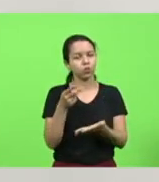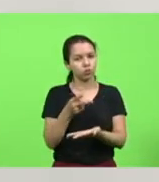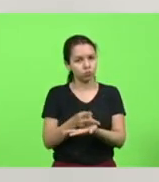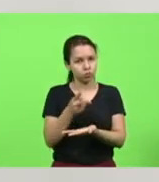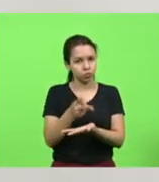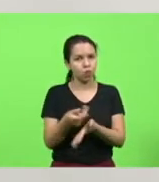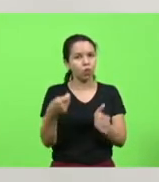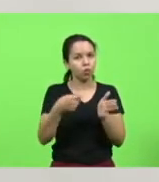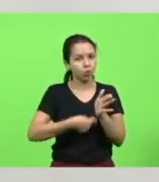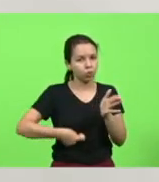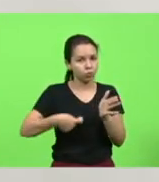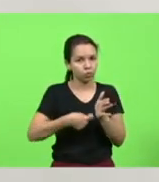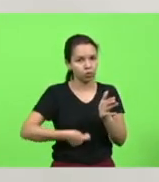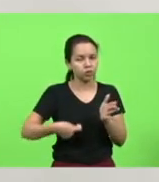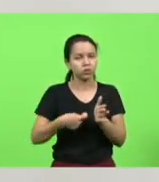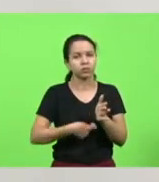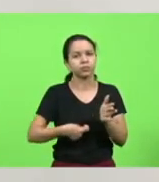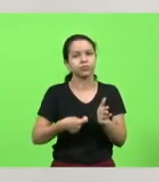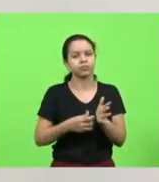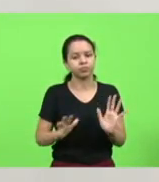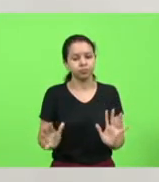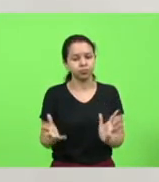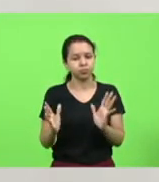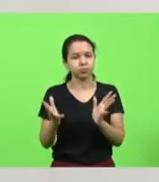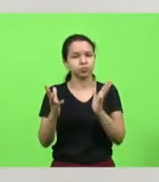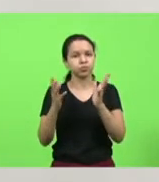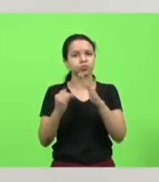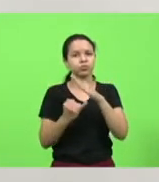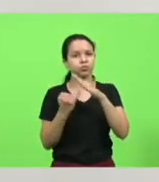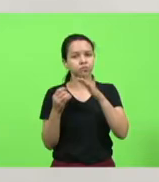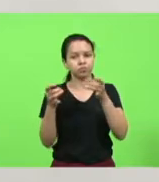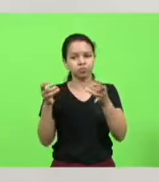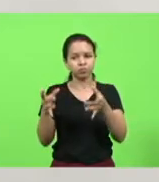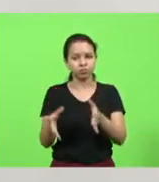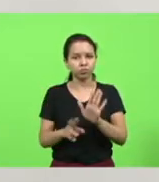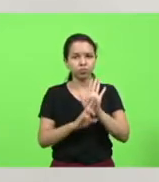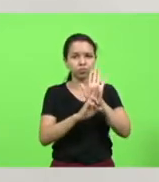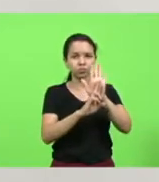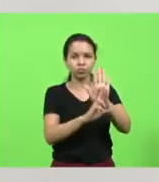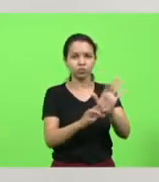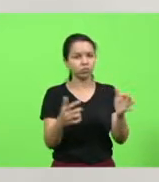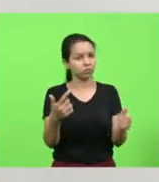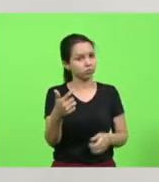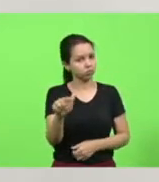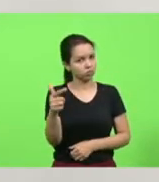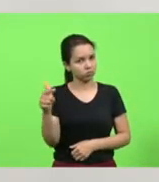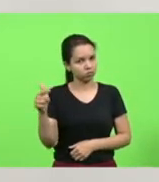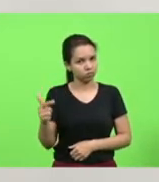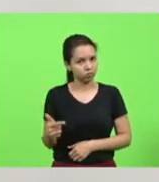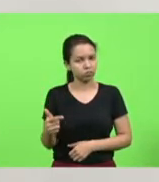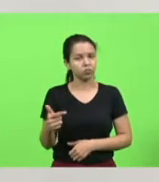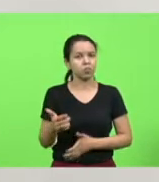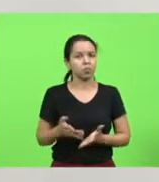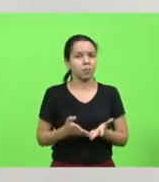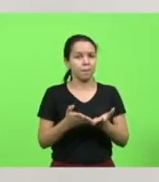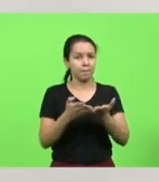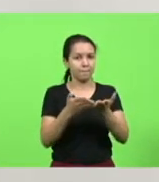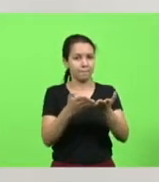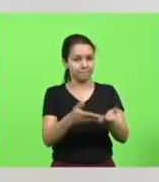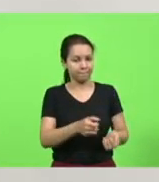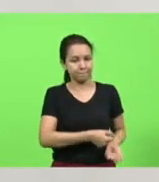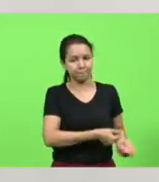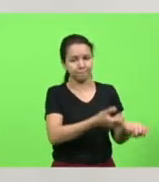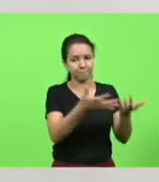para fomentar essa indústria amortecida, abandonada, que não havia representatividade. Os barcos que pescam em águas